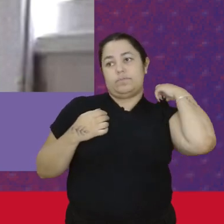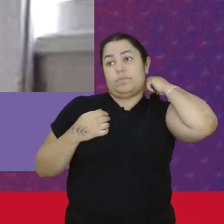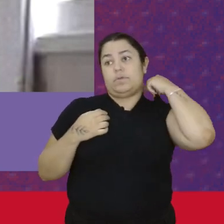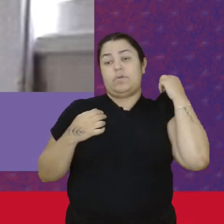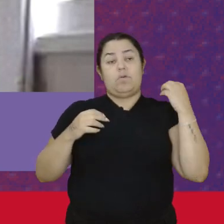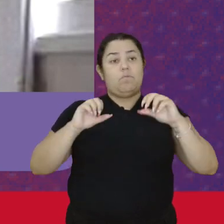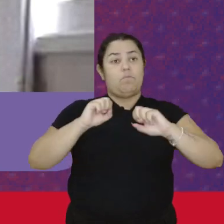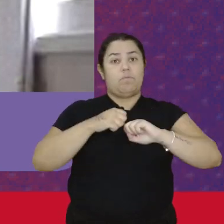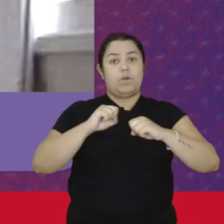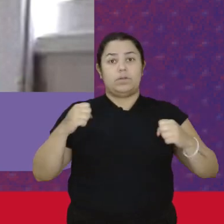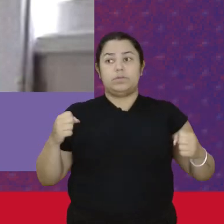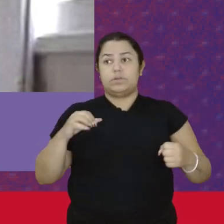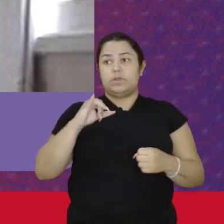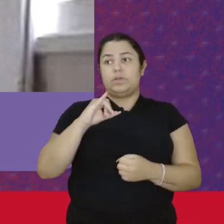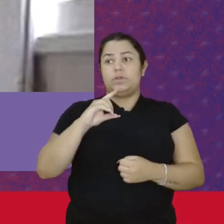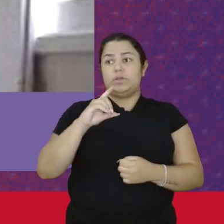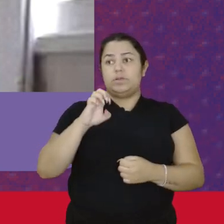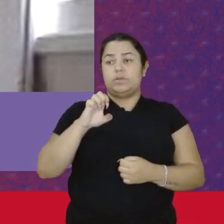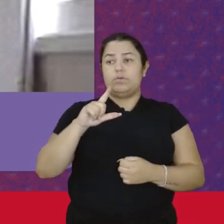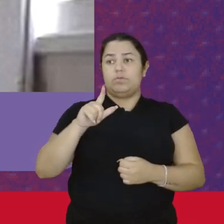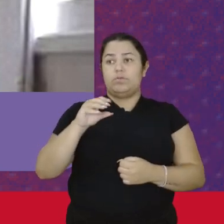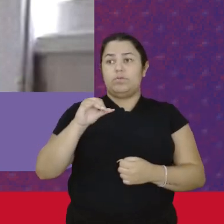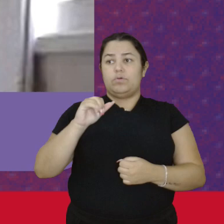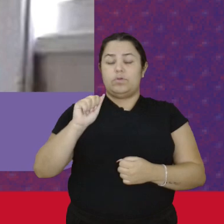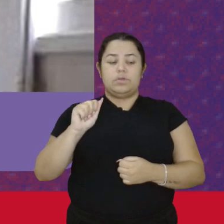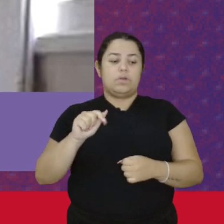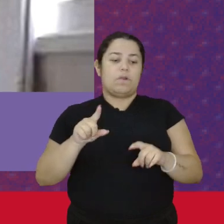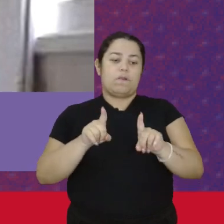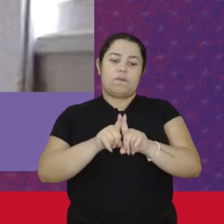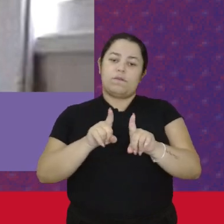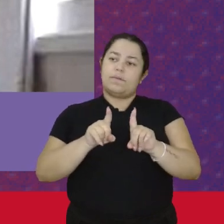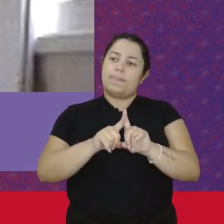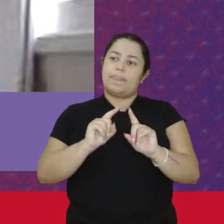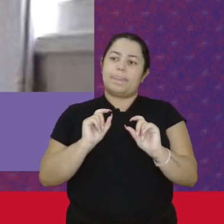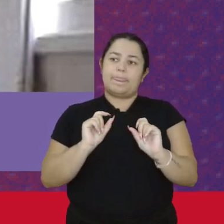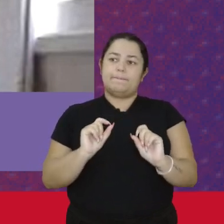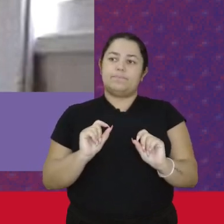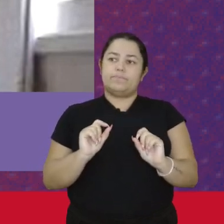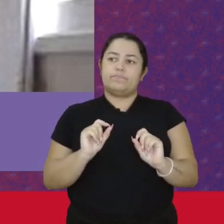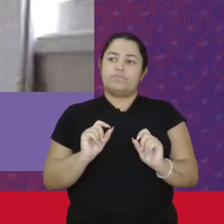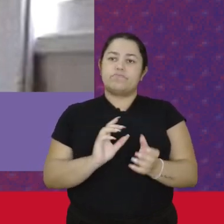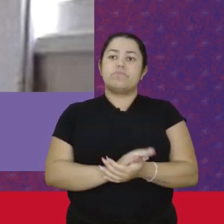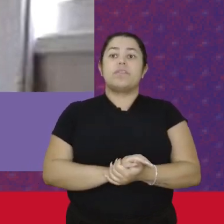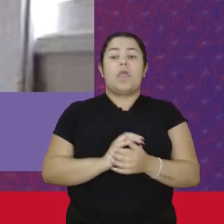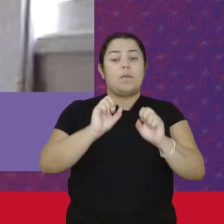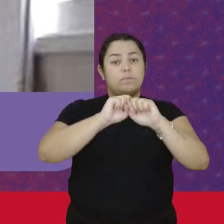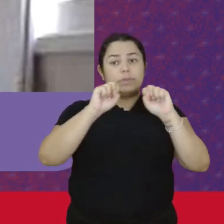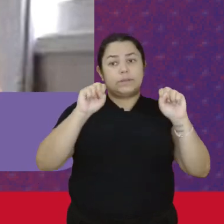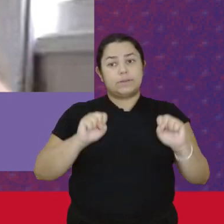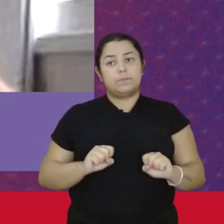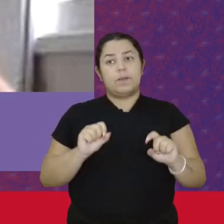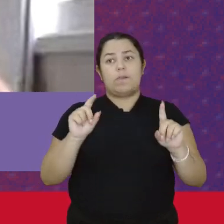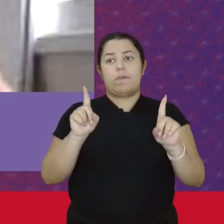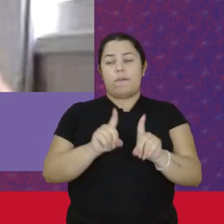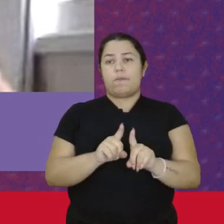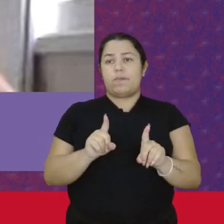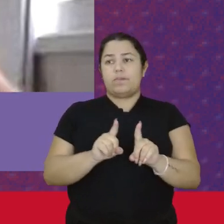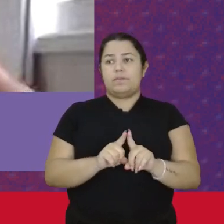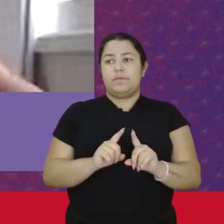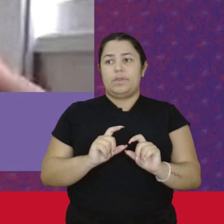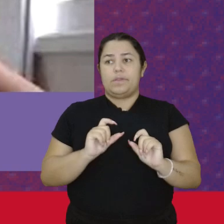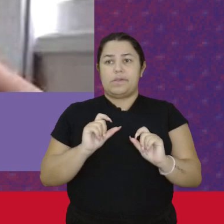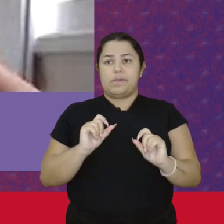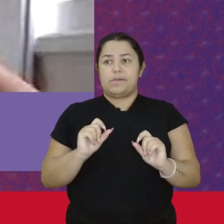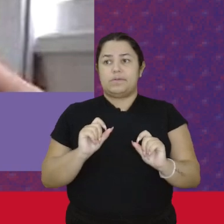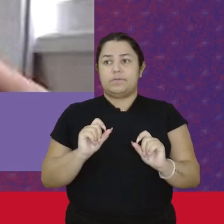uma grande ideologia mesmo, né, chamada, e não só ideologia, mas um sistema mesmo que opera,